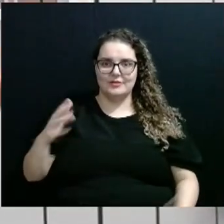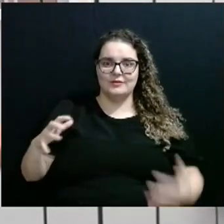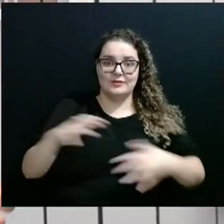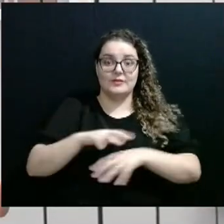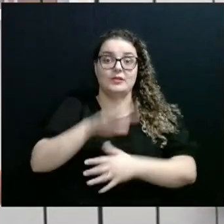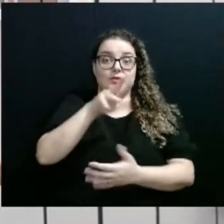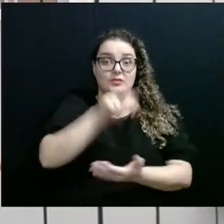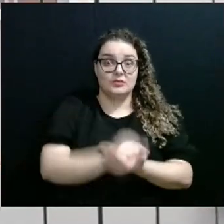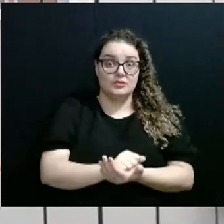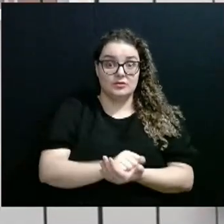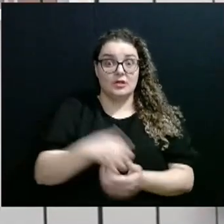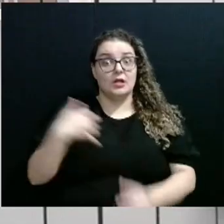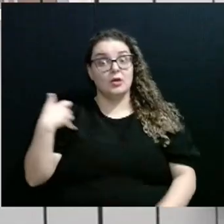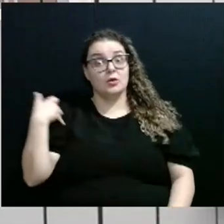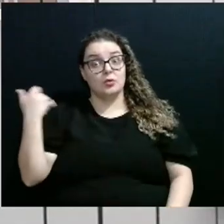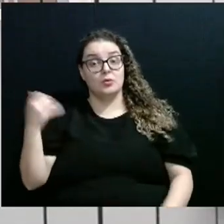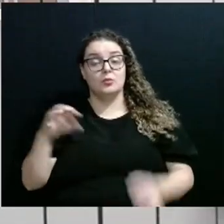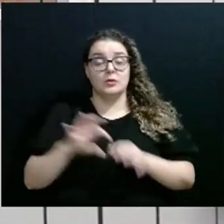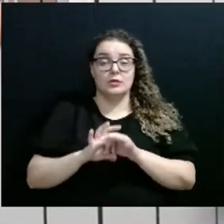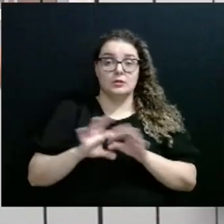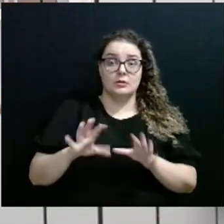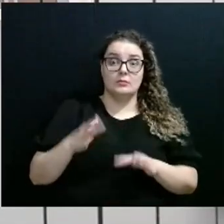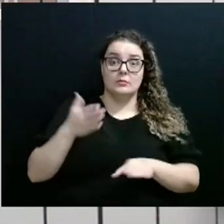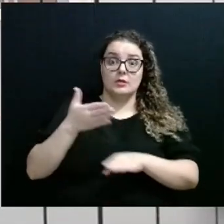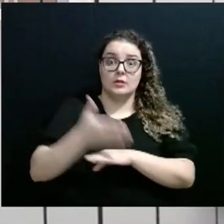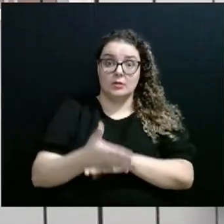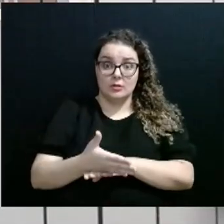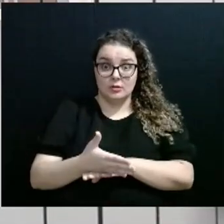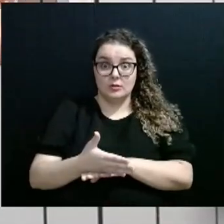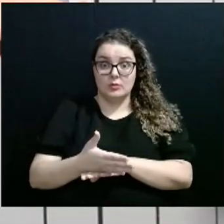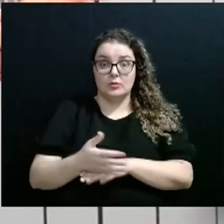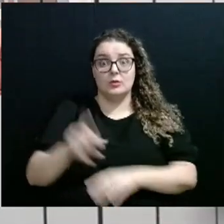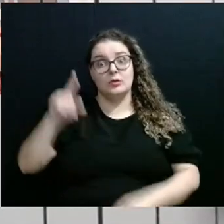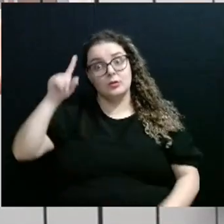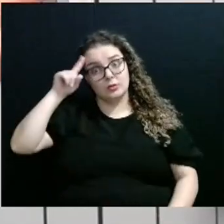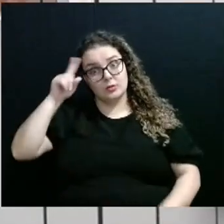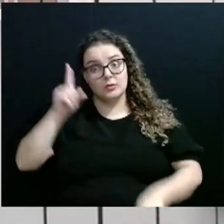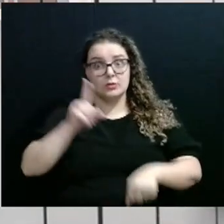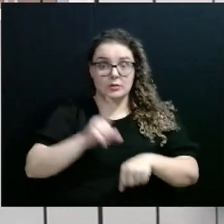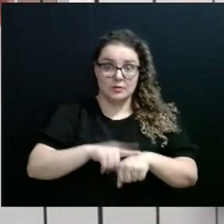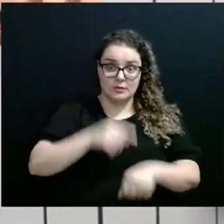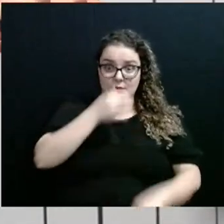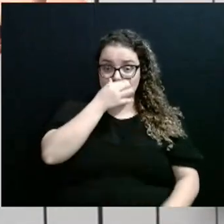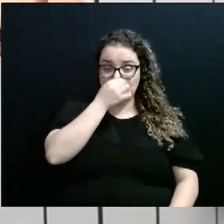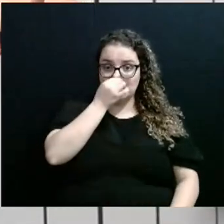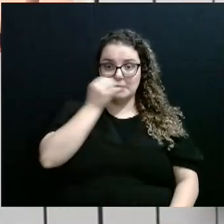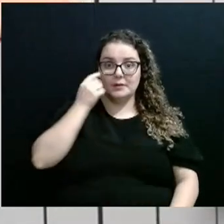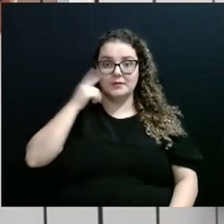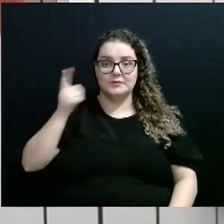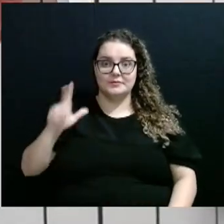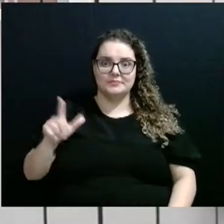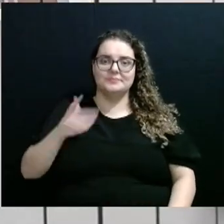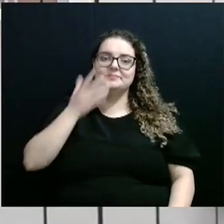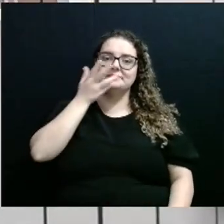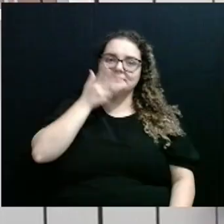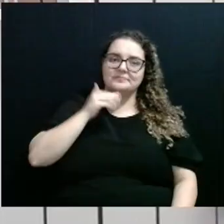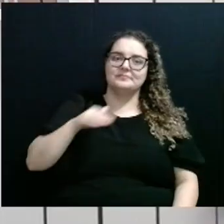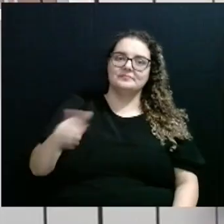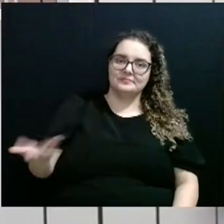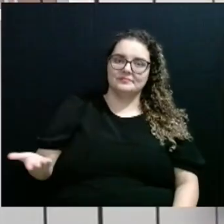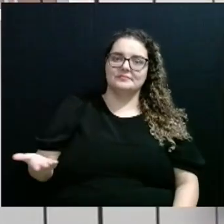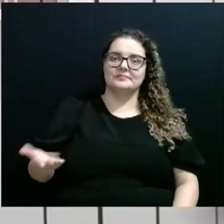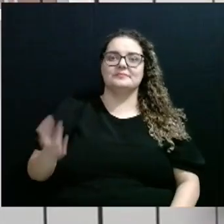idade permitida para participar, os dias e horários e, claro, que as crianças irão encontrar, eu